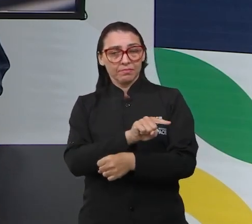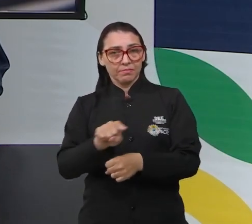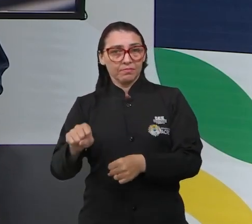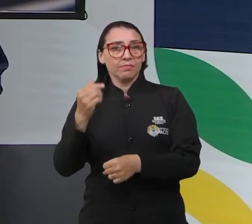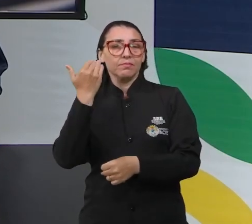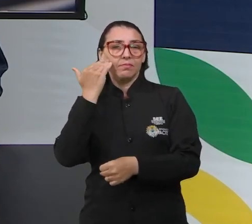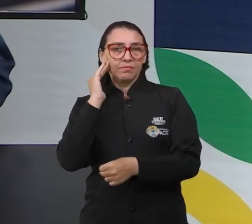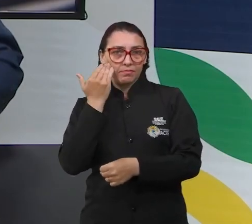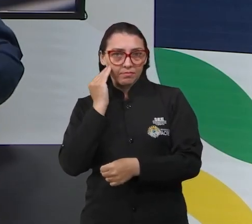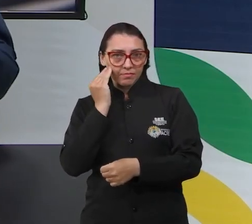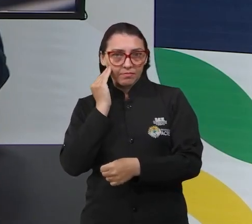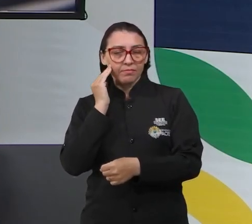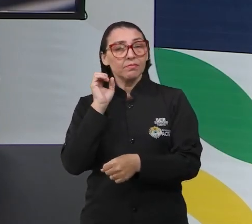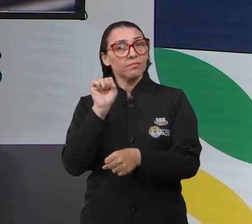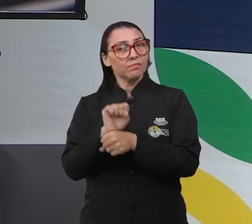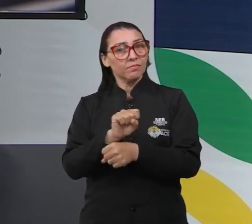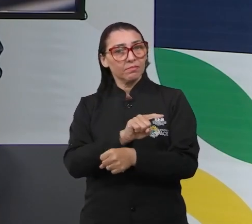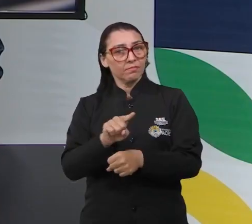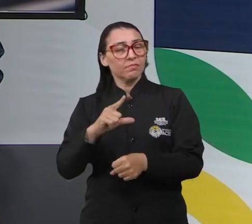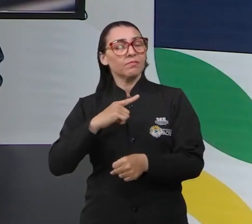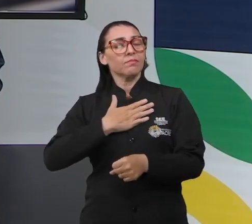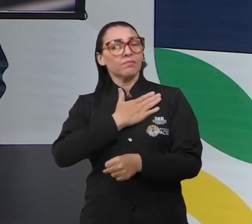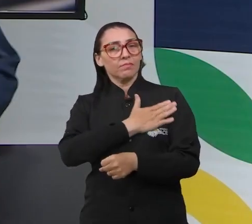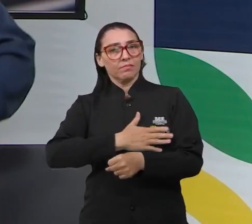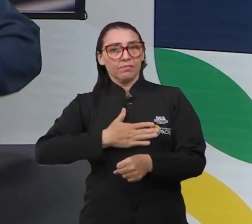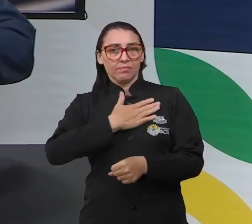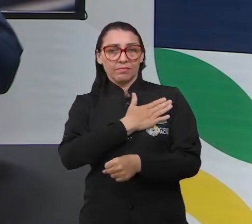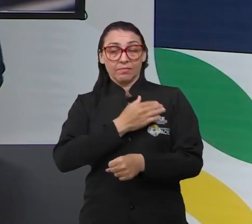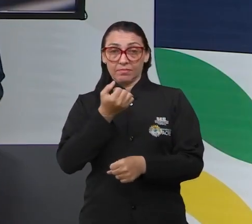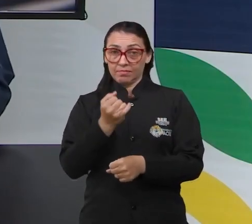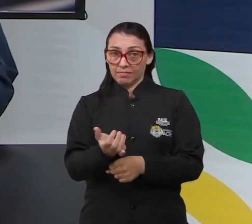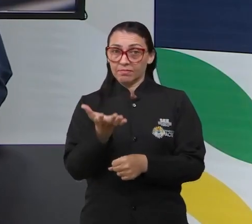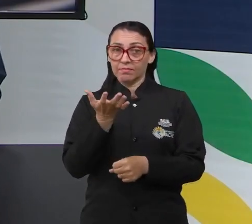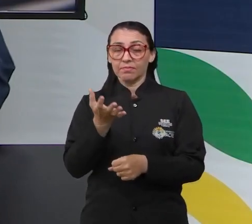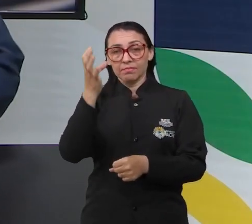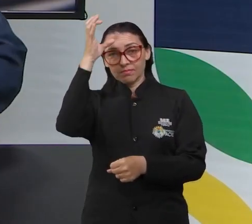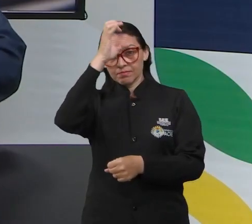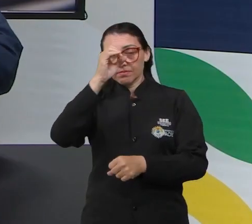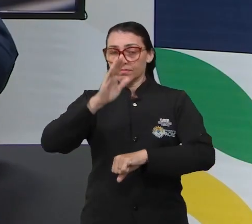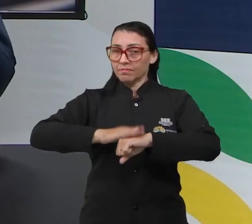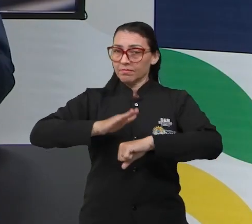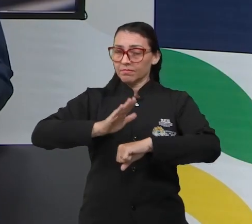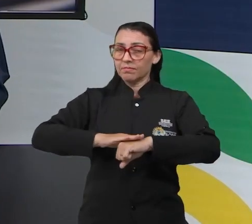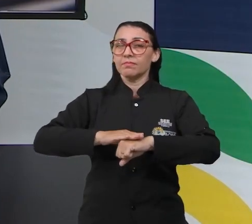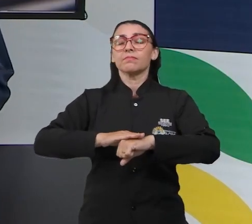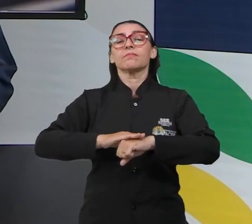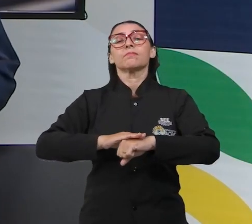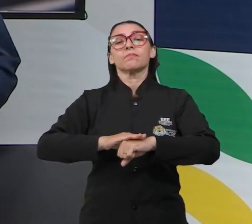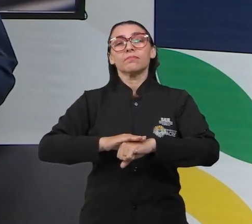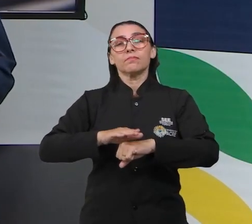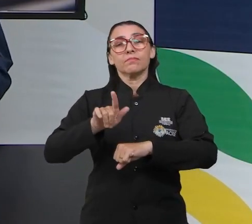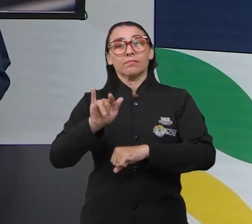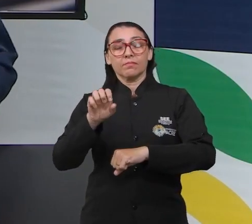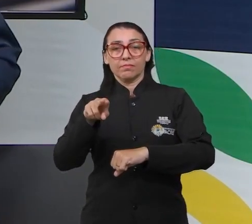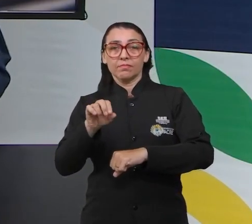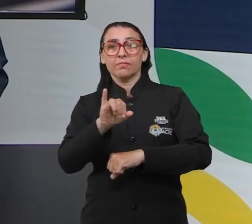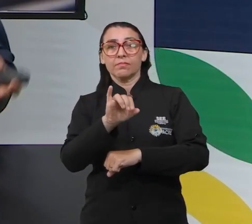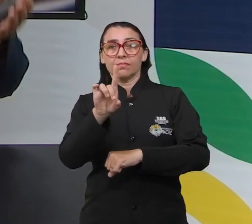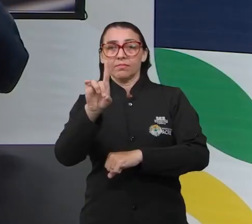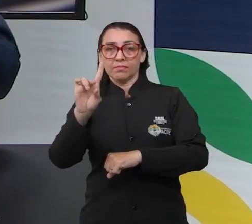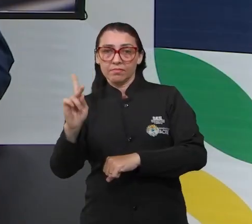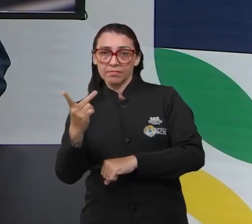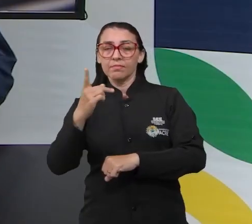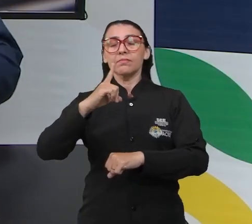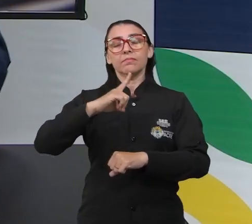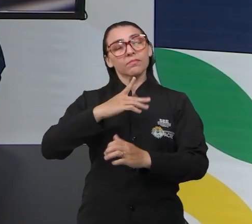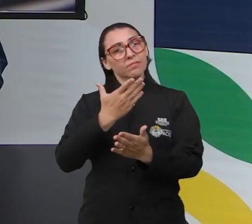tenham compreendido. Espero que vocês tenham gostado. Se vocês quiserem aprender mais sobre índice de Gini ou IDH, nós